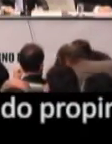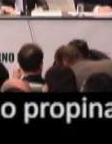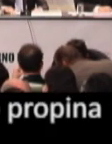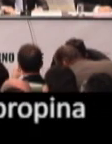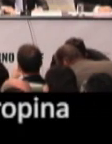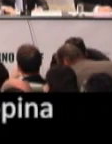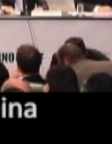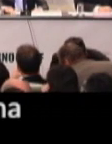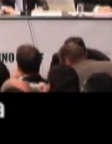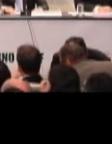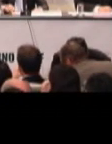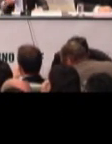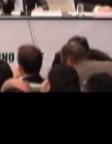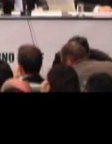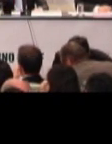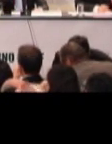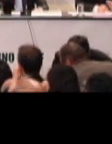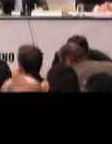candidato, desculpa.